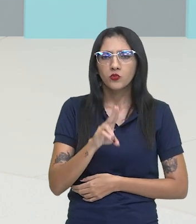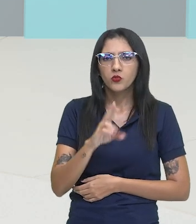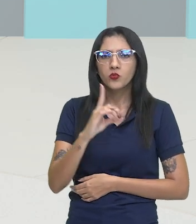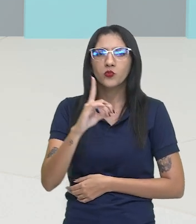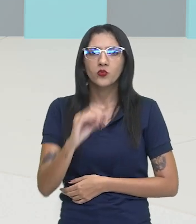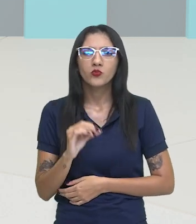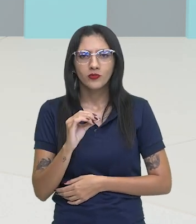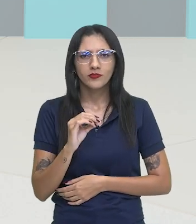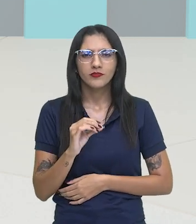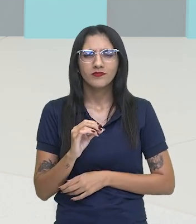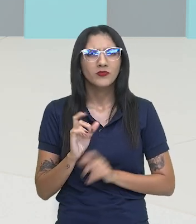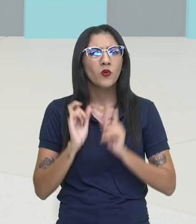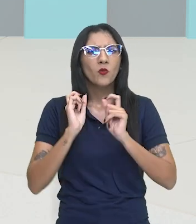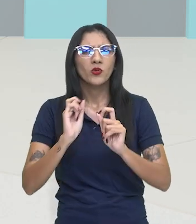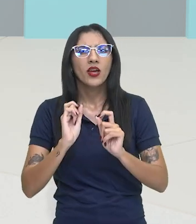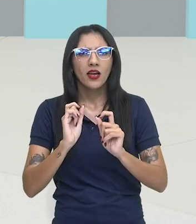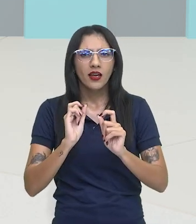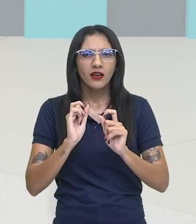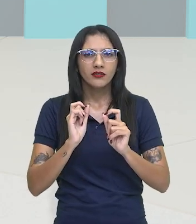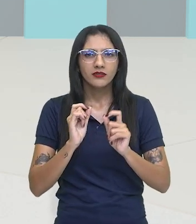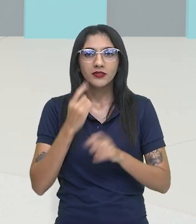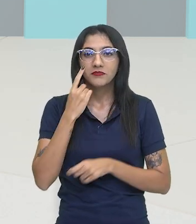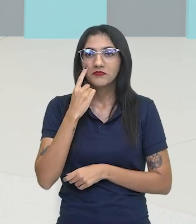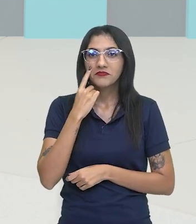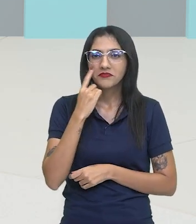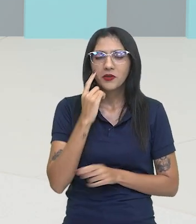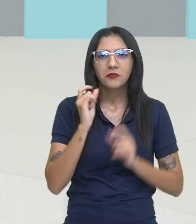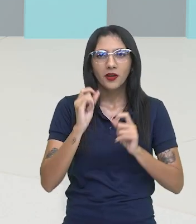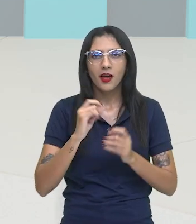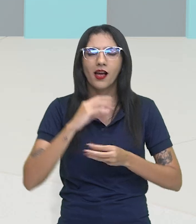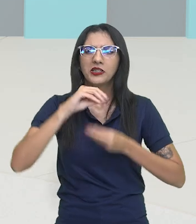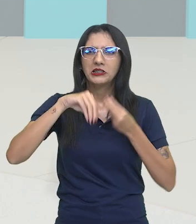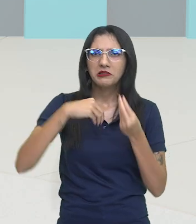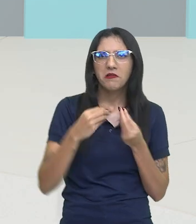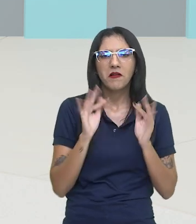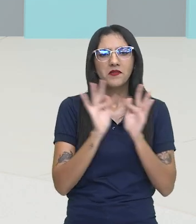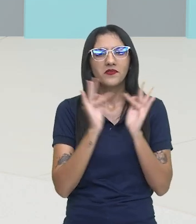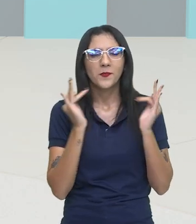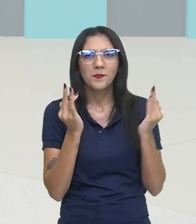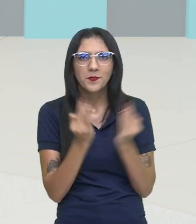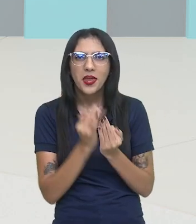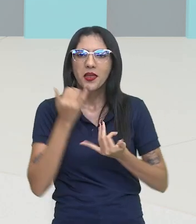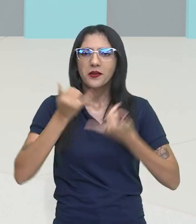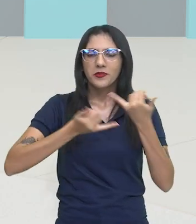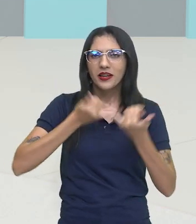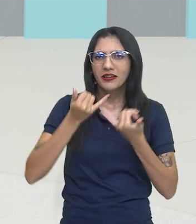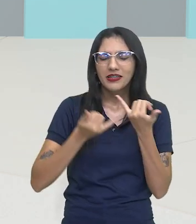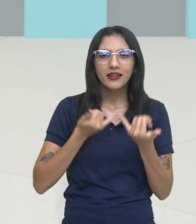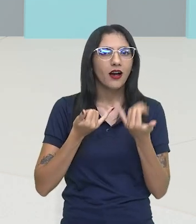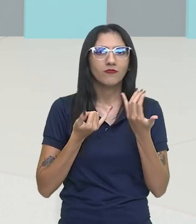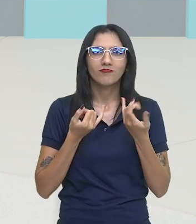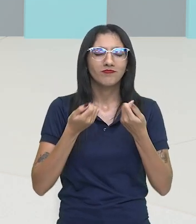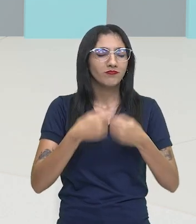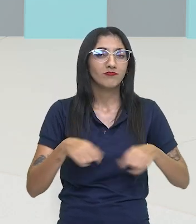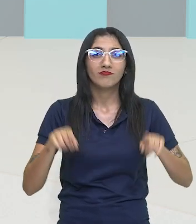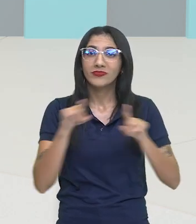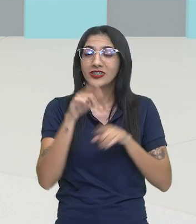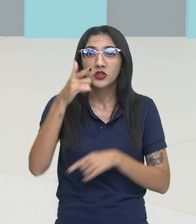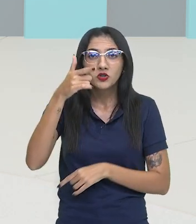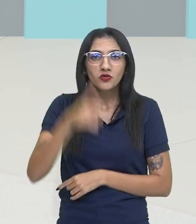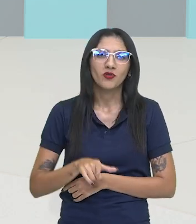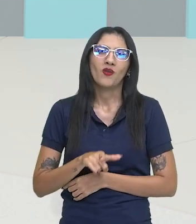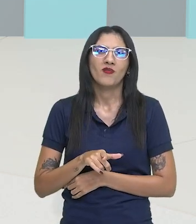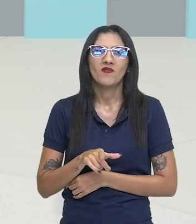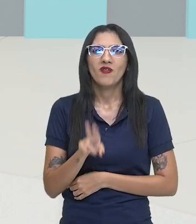Mas isso tudo o que, professora? Uma mistura de família, jogo de bicho, algumas histórias de paixão. Não tem como, meu povo,